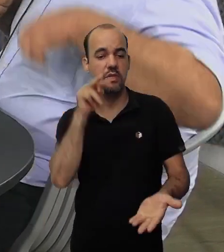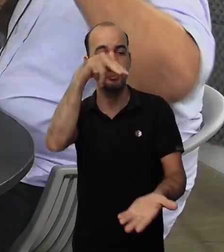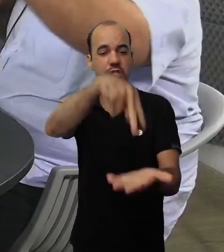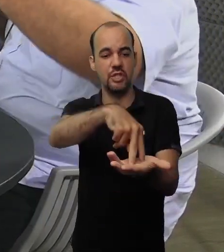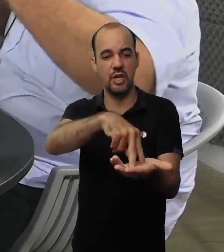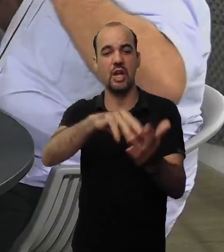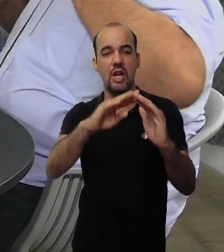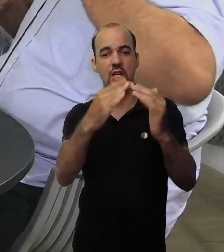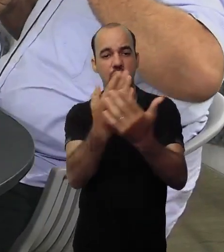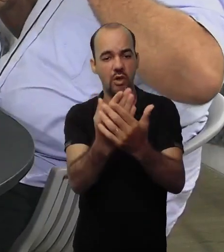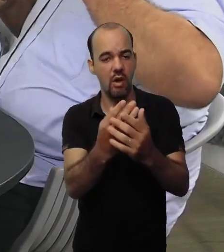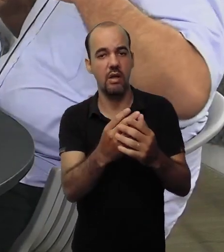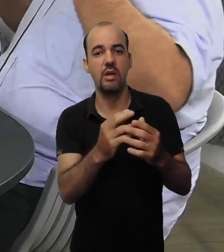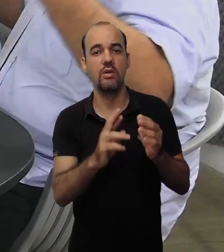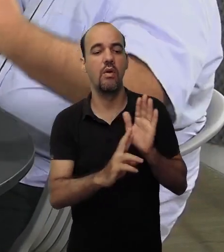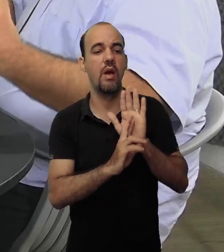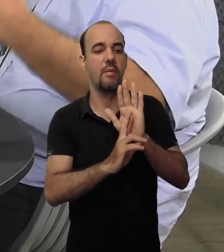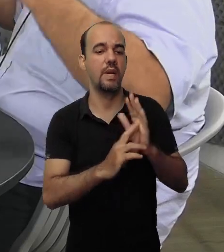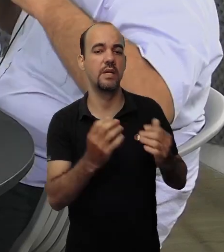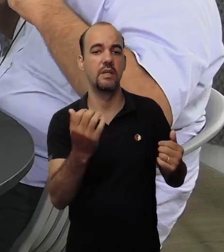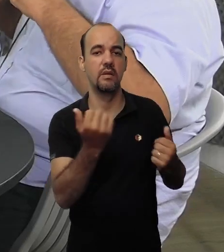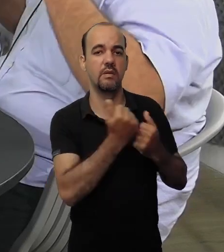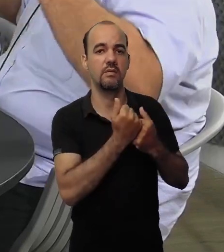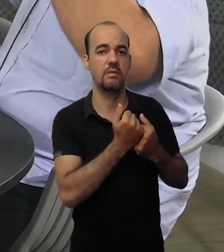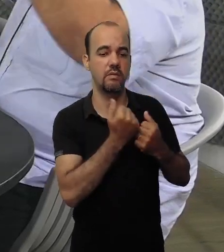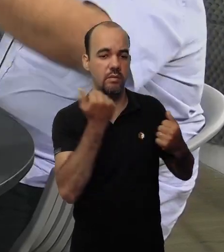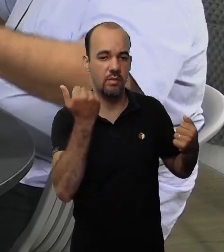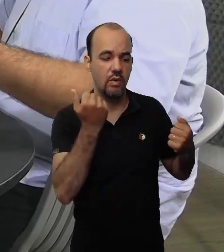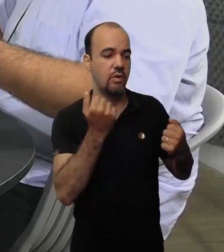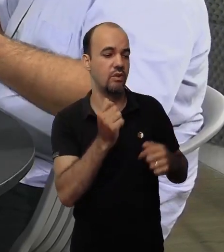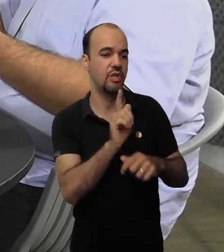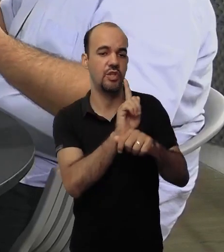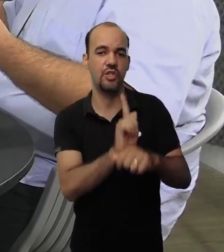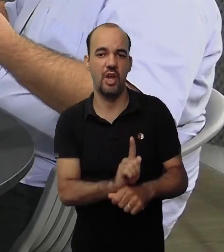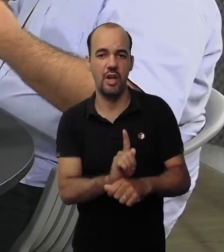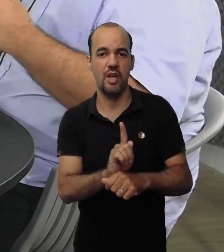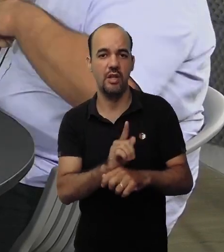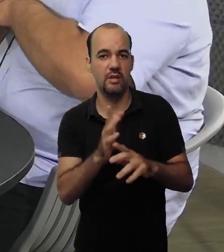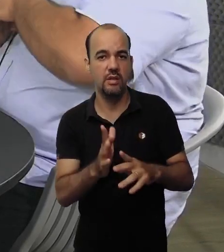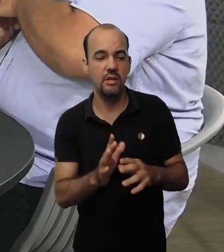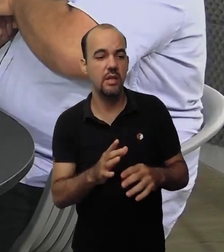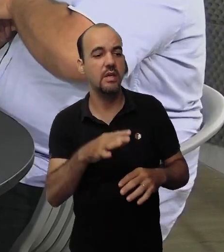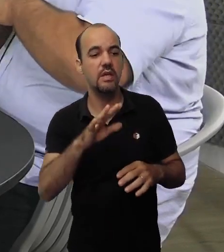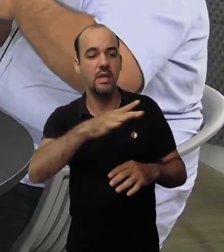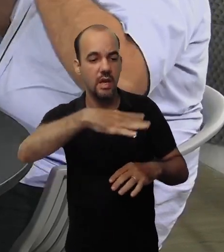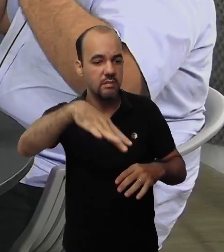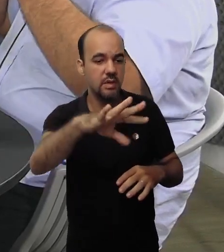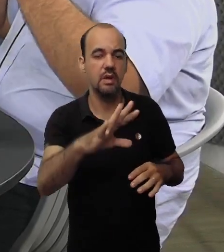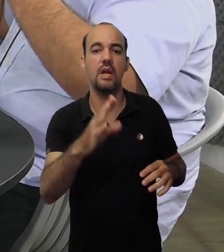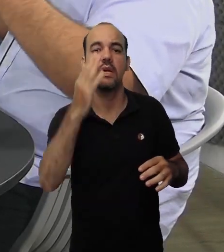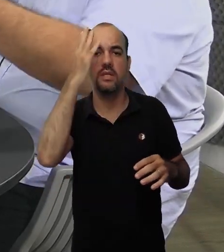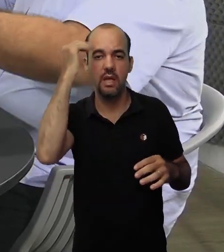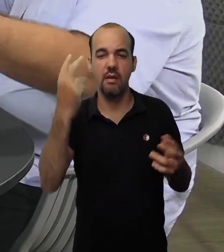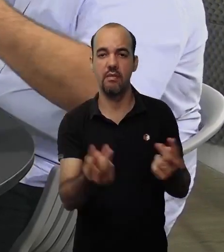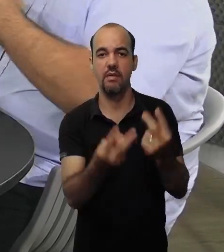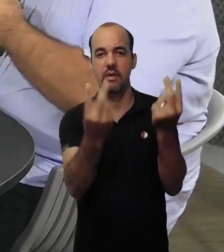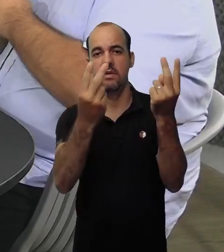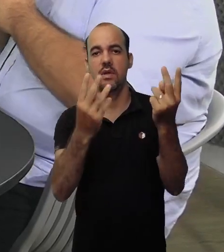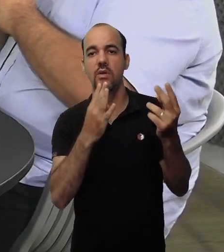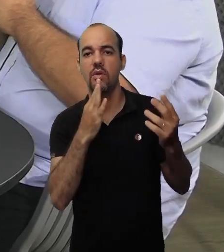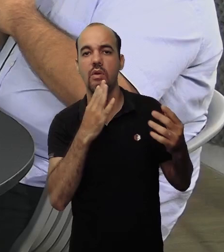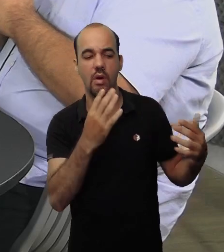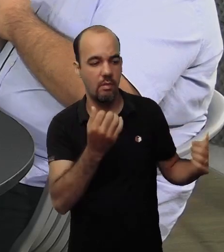gerente. E quando eu vou na escola, eu vou representando o nosso gerente e todo mundo se reconhece como GRE e as pessoas lá se reconhecem como GRE. Então, a ideia é juntar